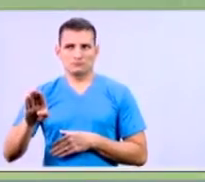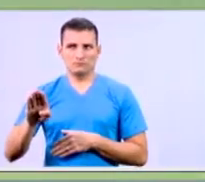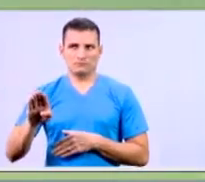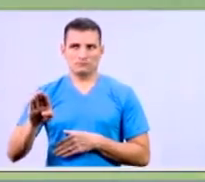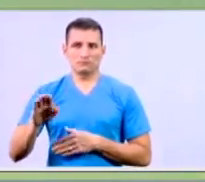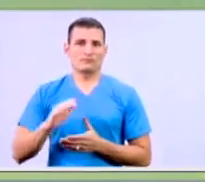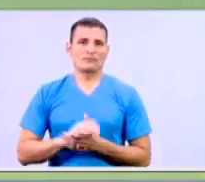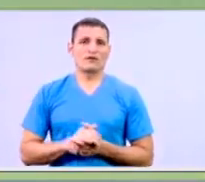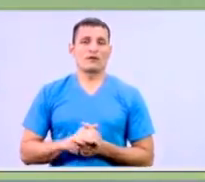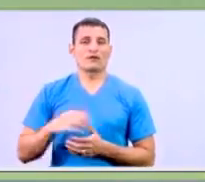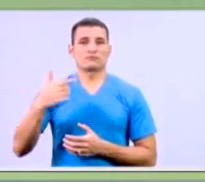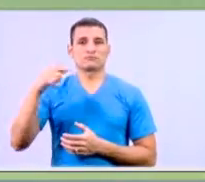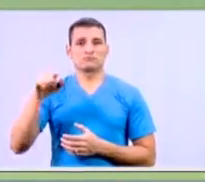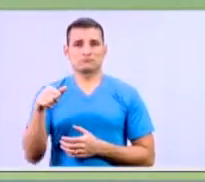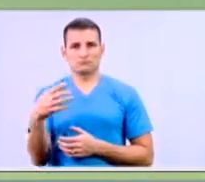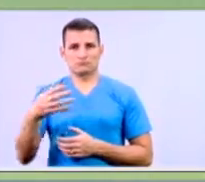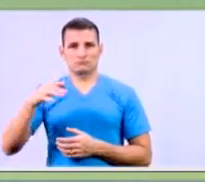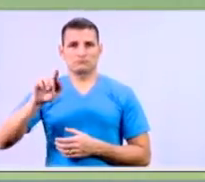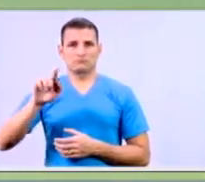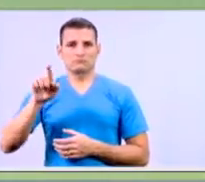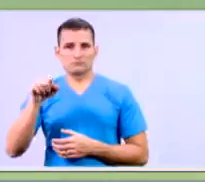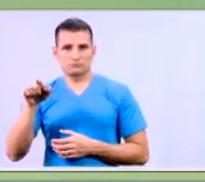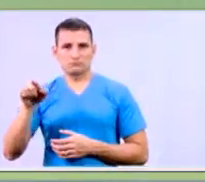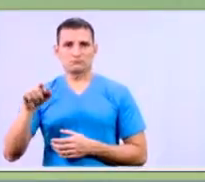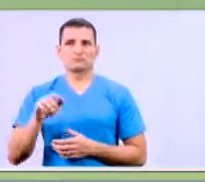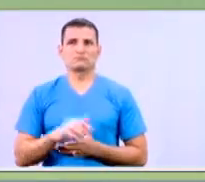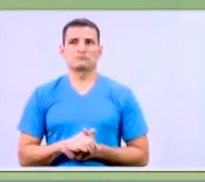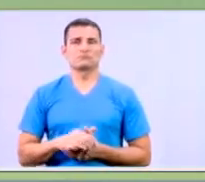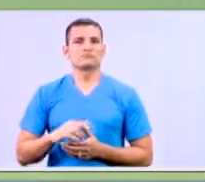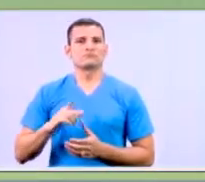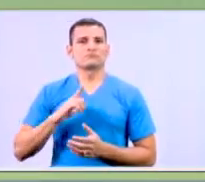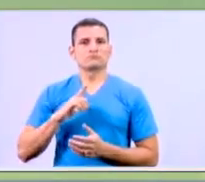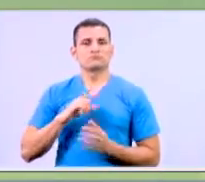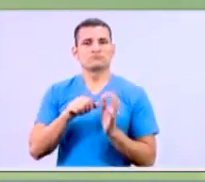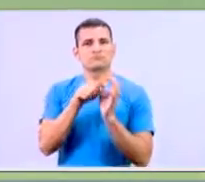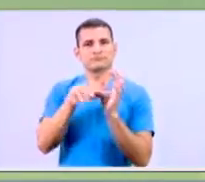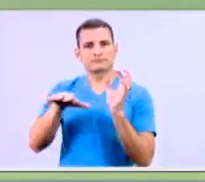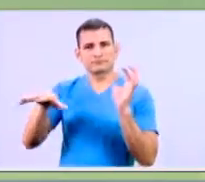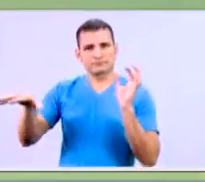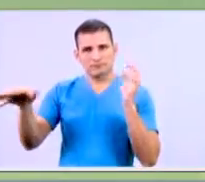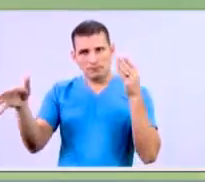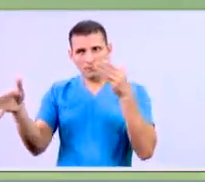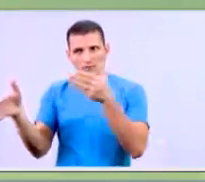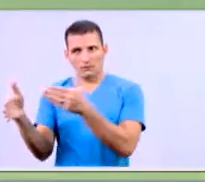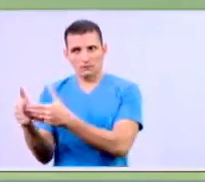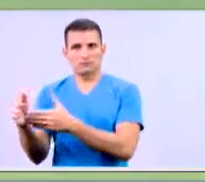seus 2.4 GHz. Tinha um alcance igual, né, o do